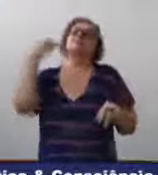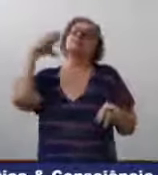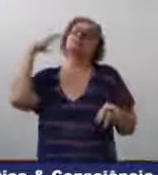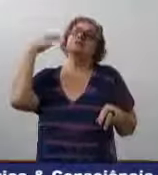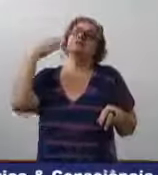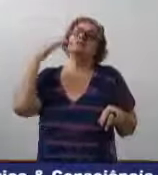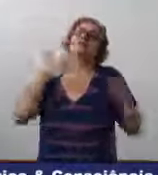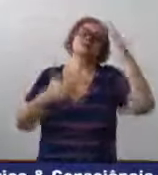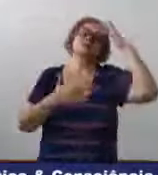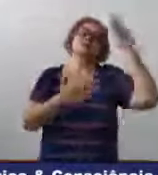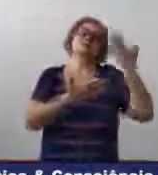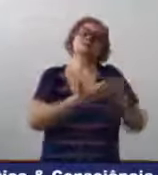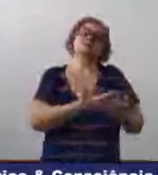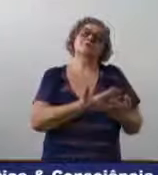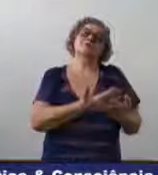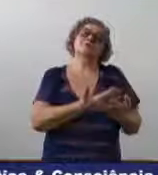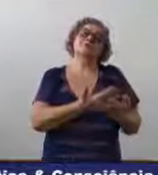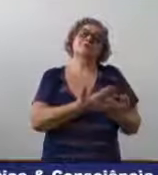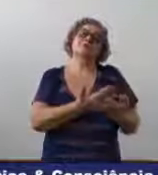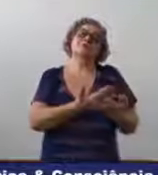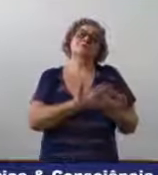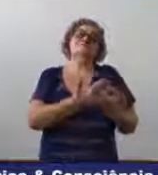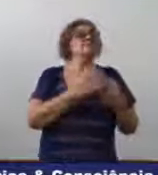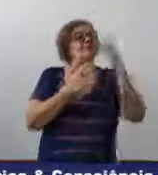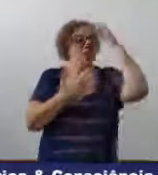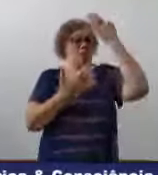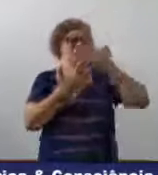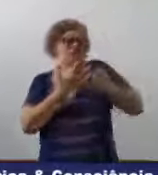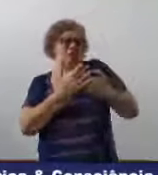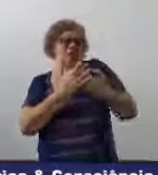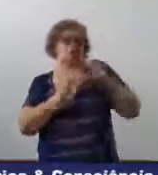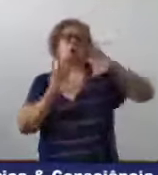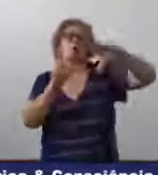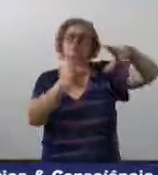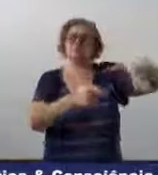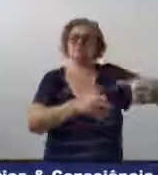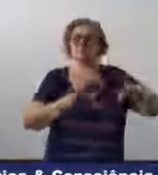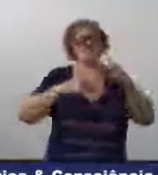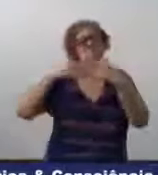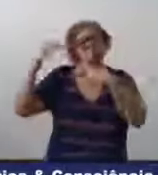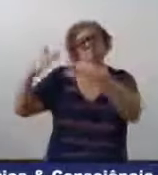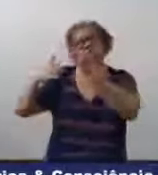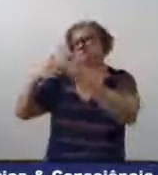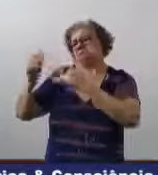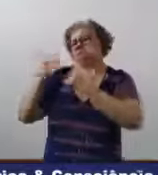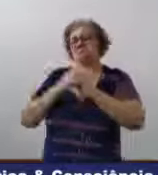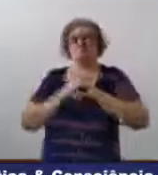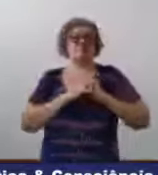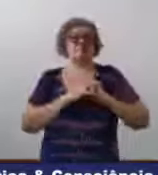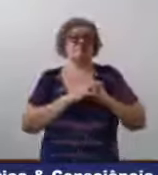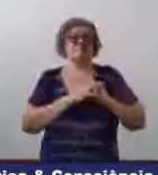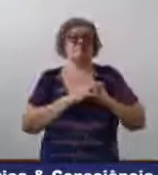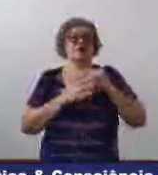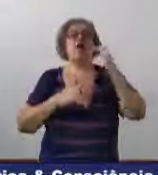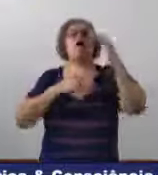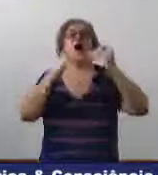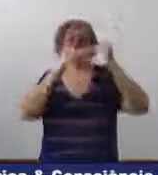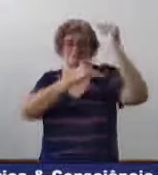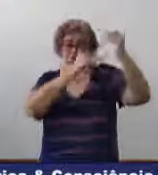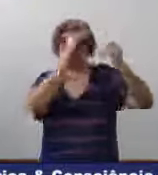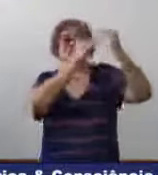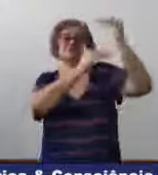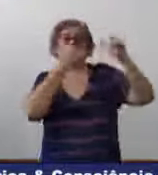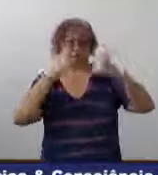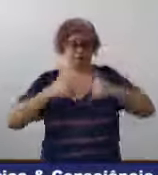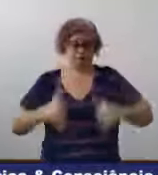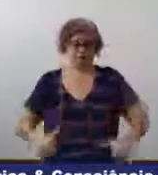de cientistas que acreditam que o universo seja fruto do acaso. O Supremo Maestro criou as supercordas e